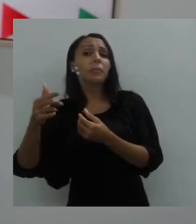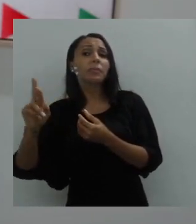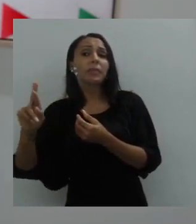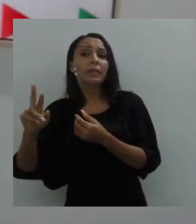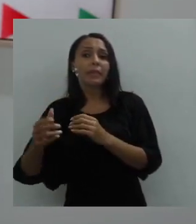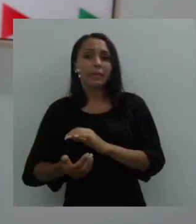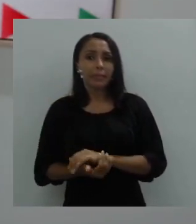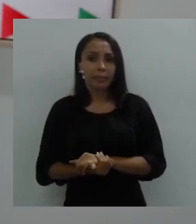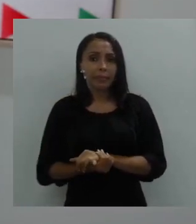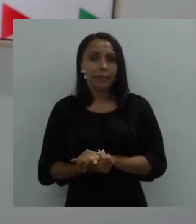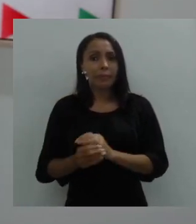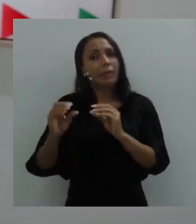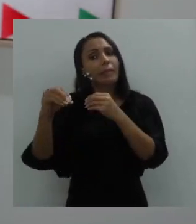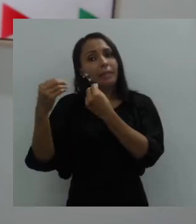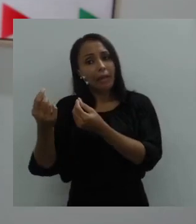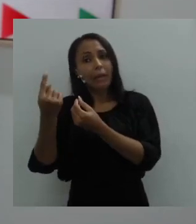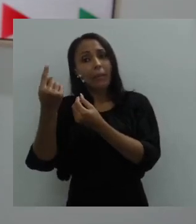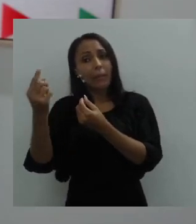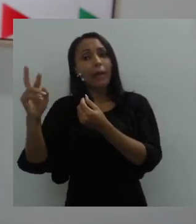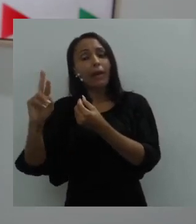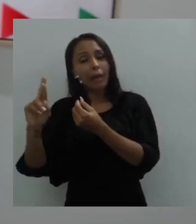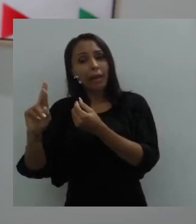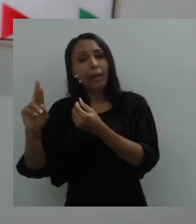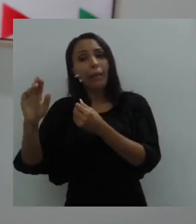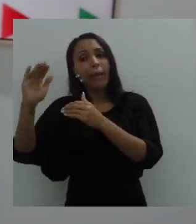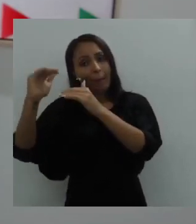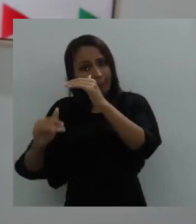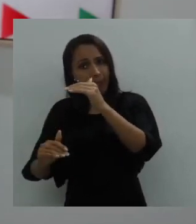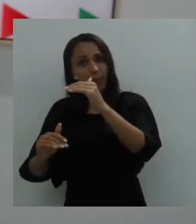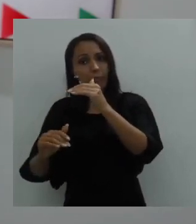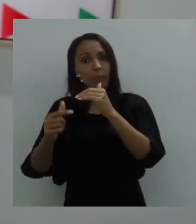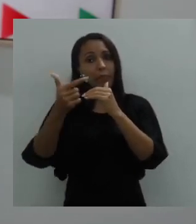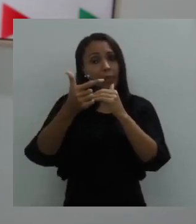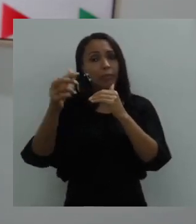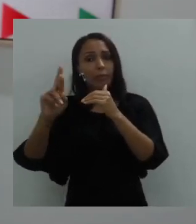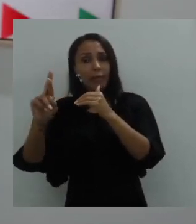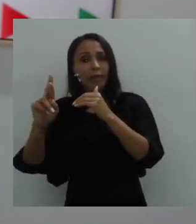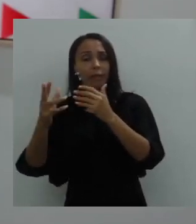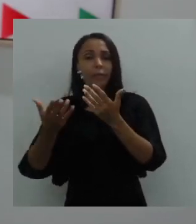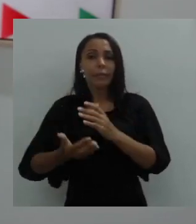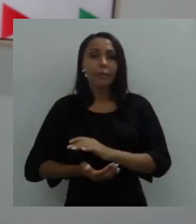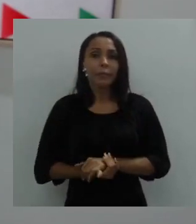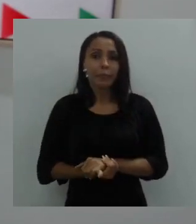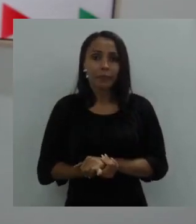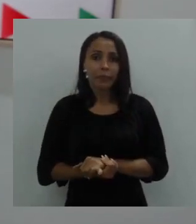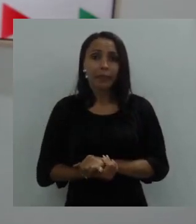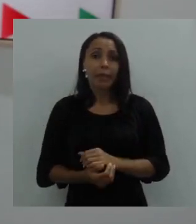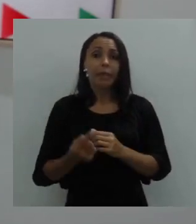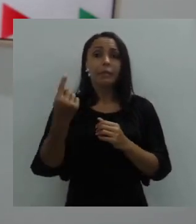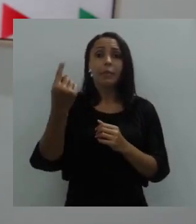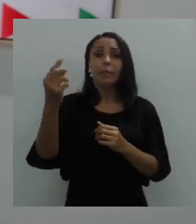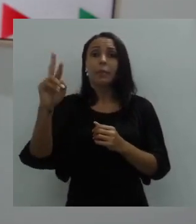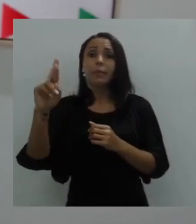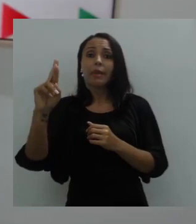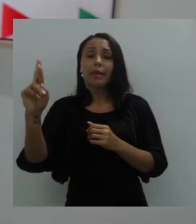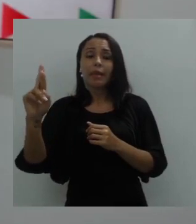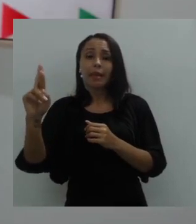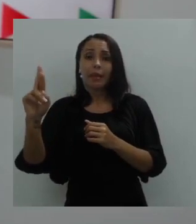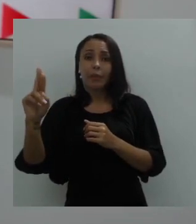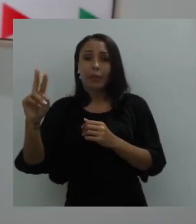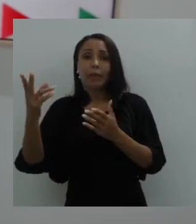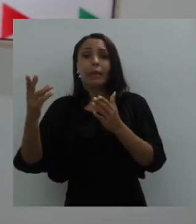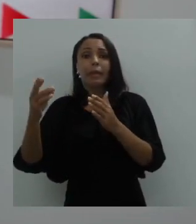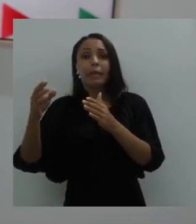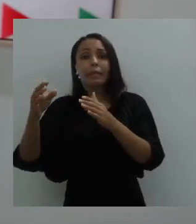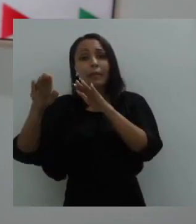deve menos do que a pessoa que deve R$2. Ora, se a pessoa que deve R$1, ela deve menos do que quem deve